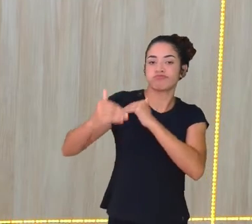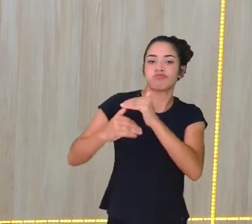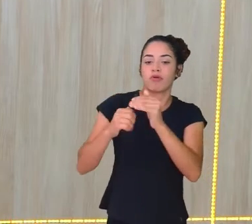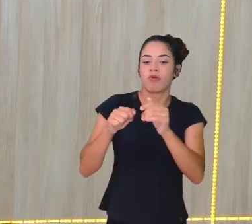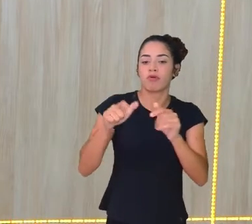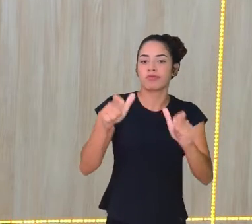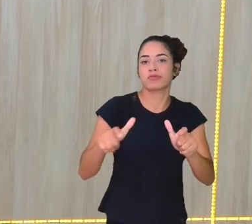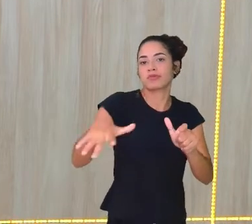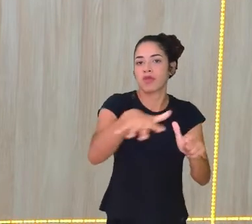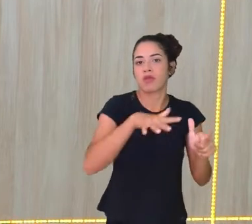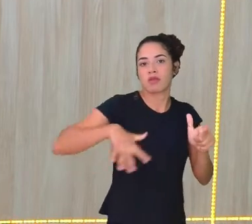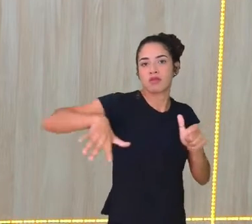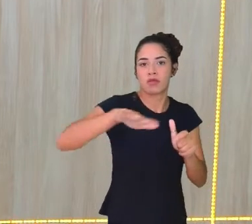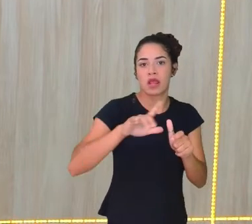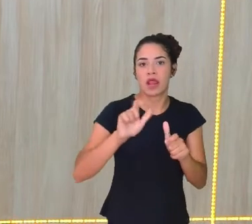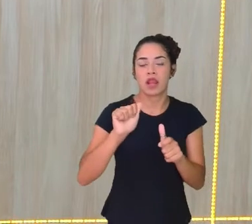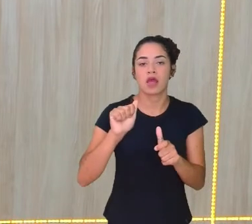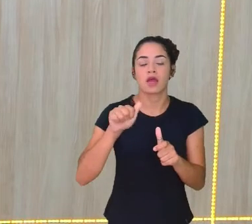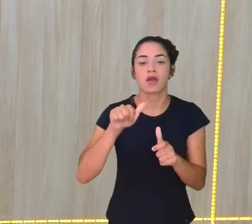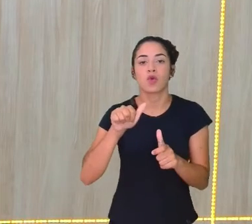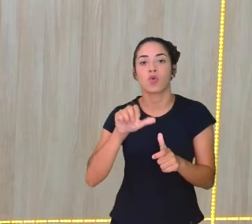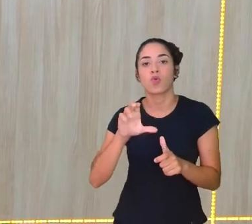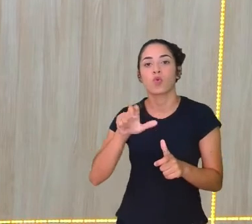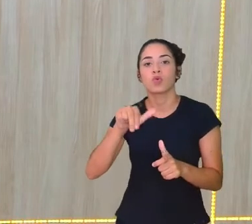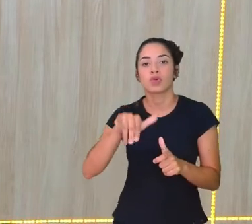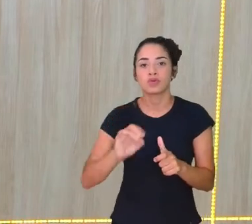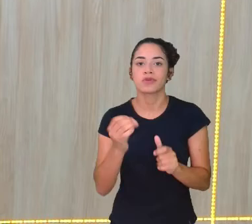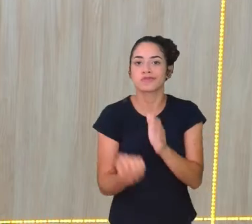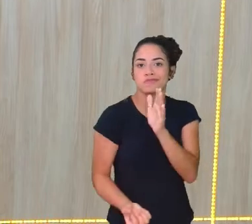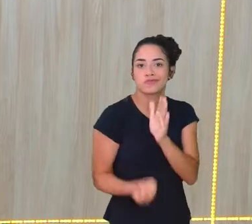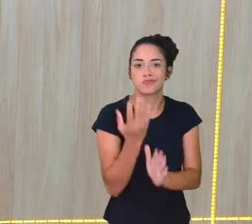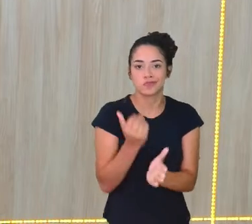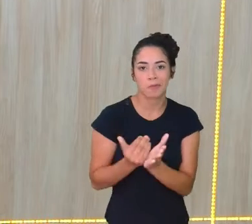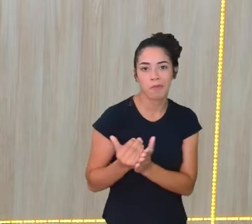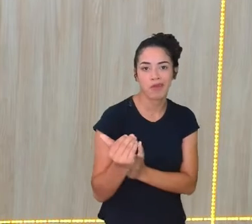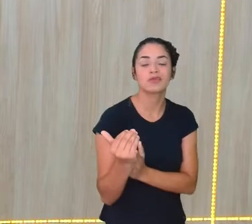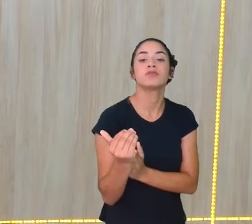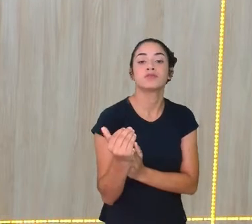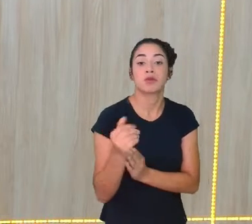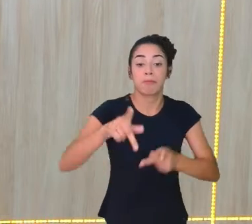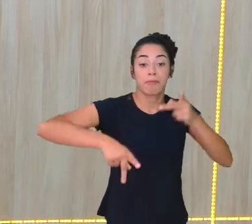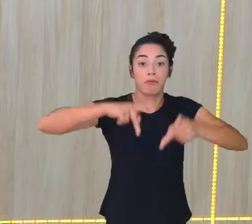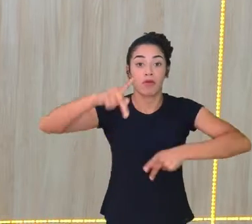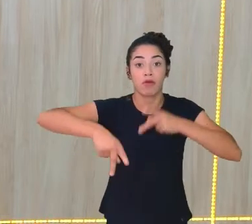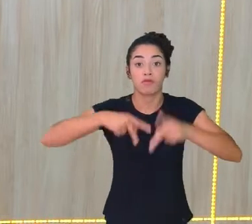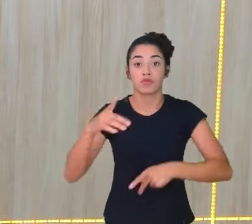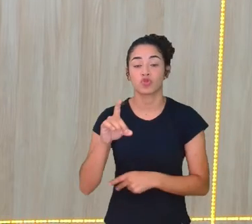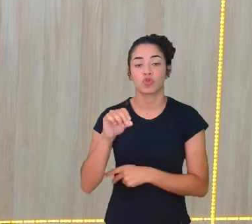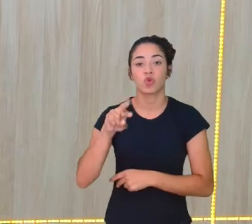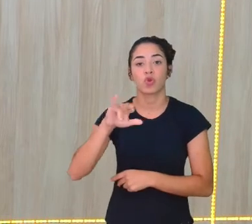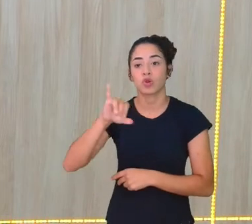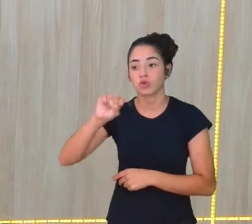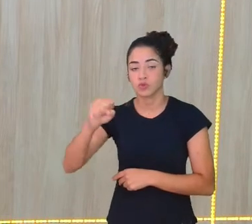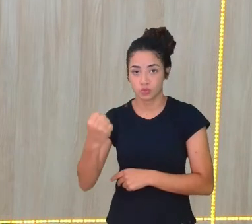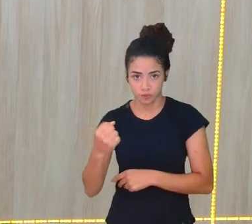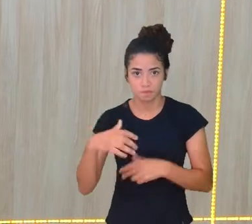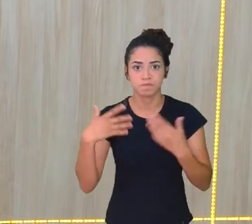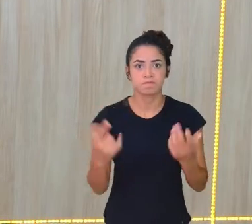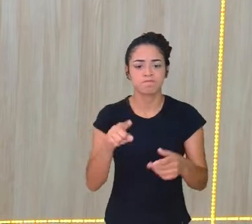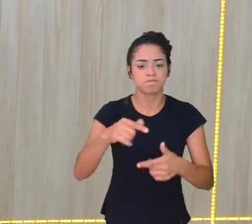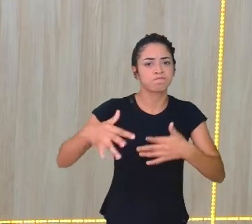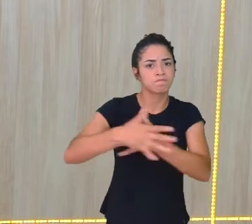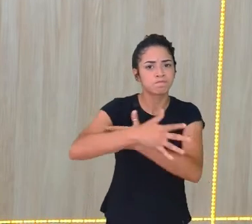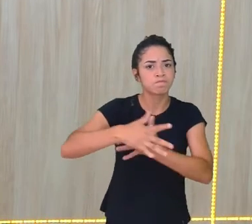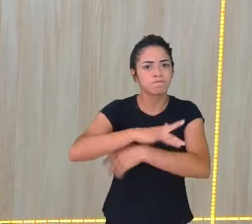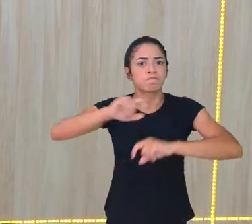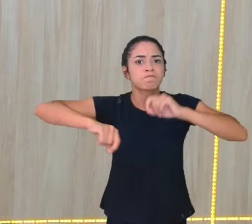no território da Lacônia, fundada a partir dos povos dórios, que era uma